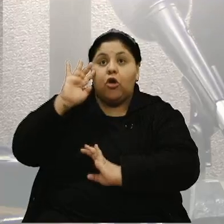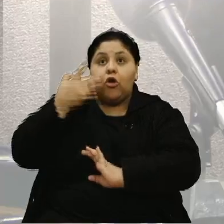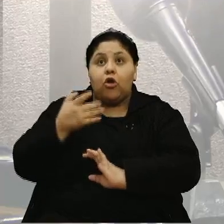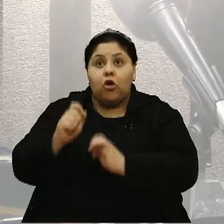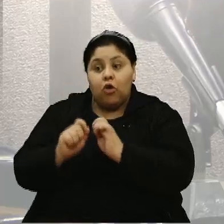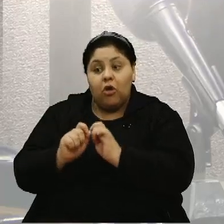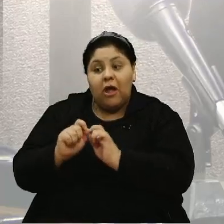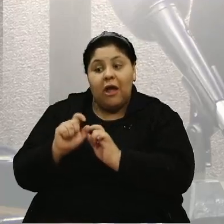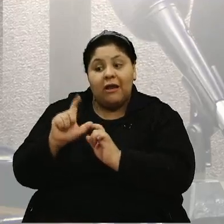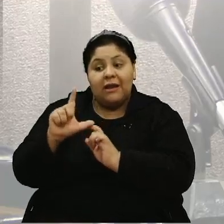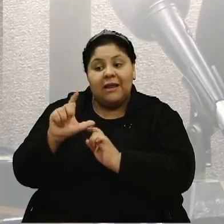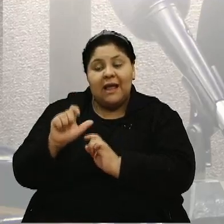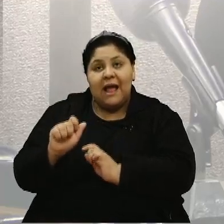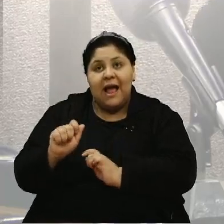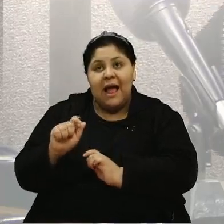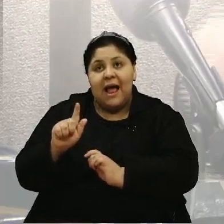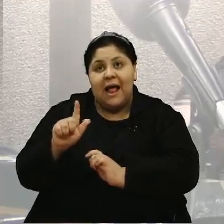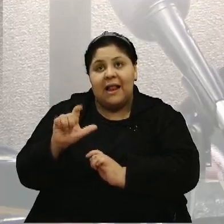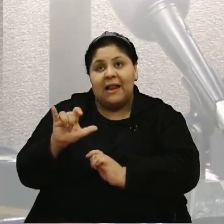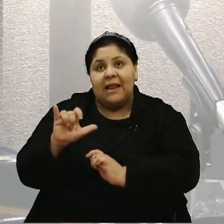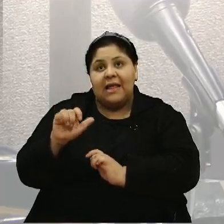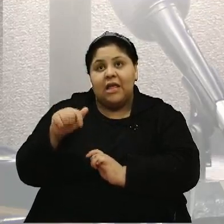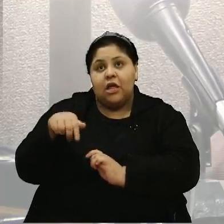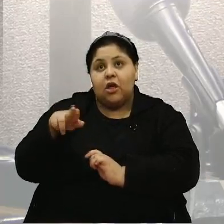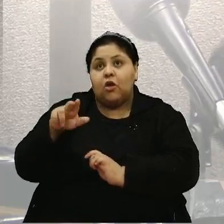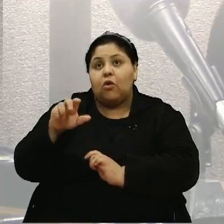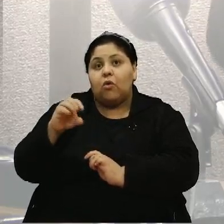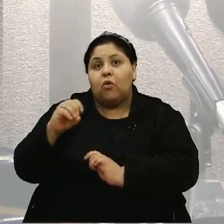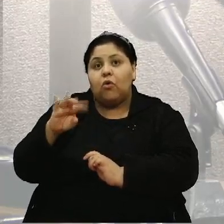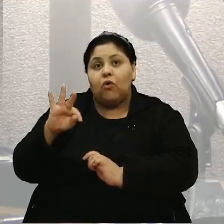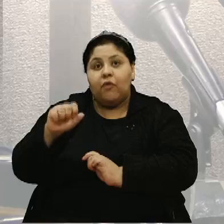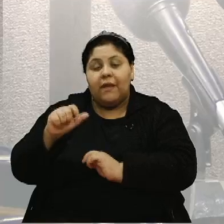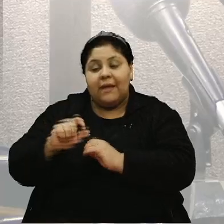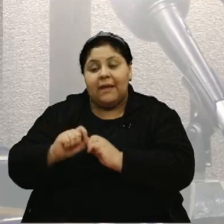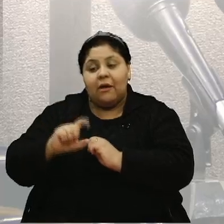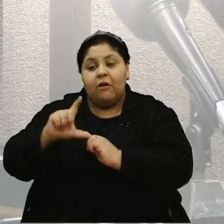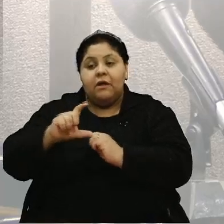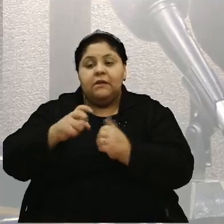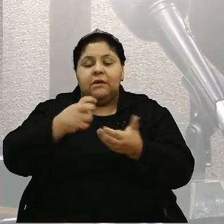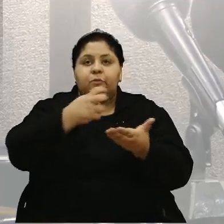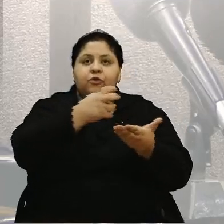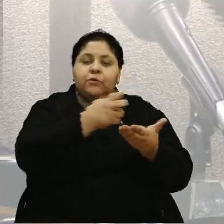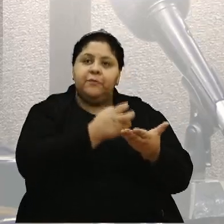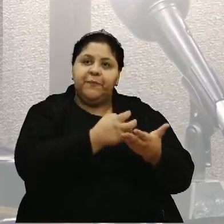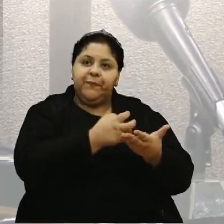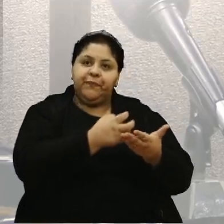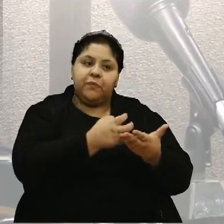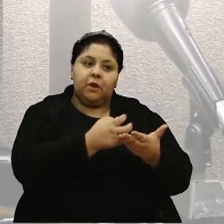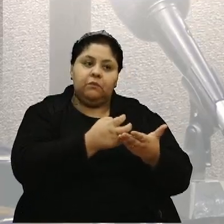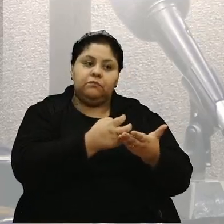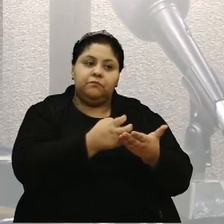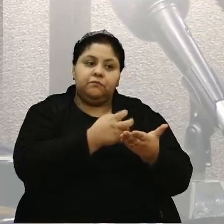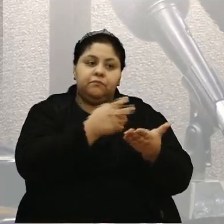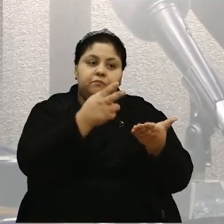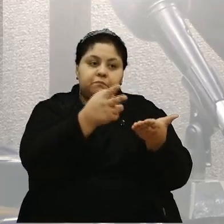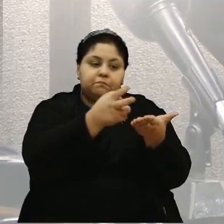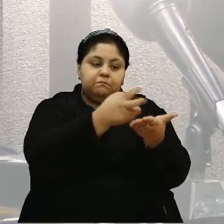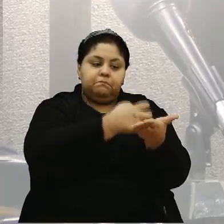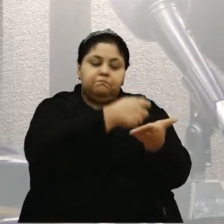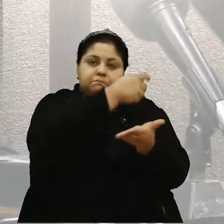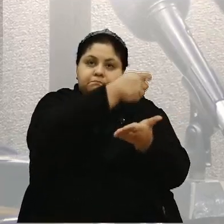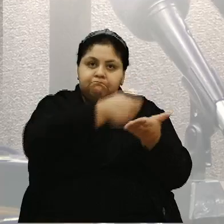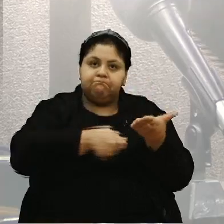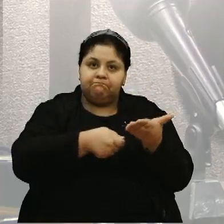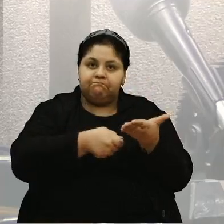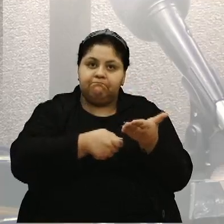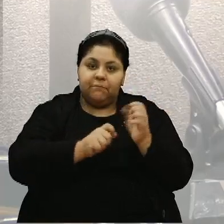de alíquotas, e isso aumenta a carga tributária. A carga tributária é os impostos sobre a relação do PIB, né? E